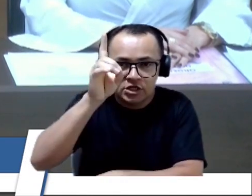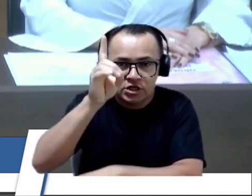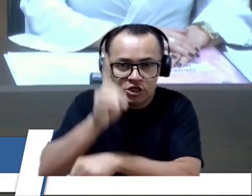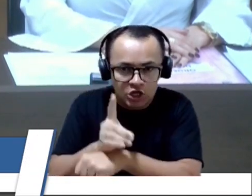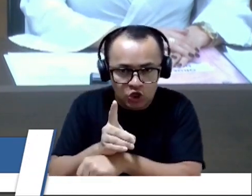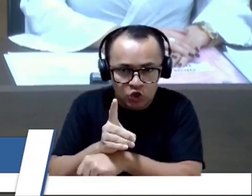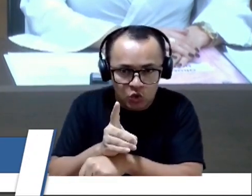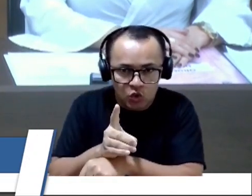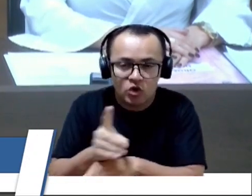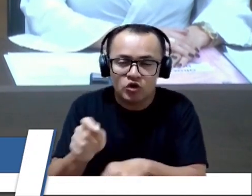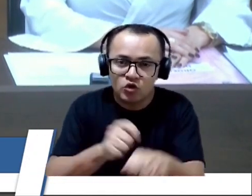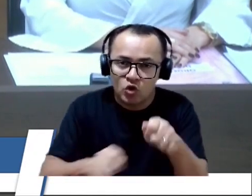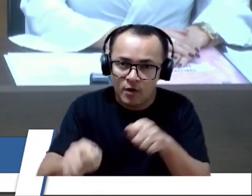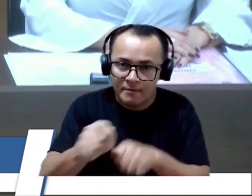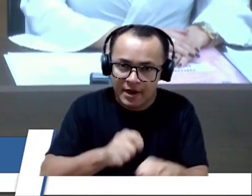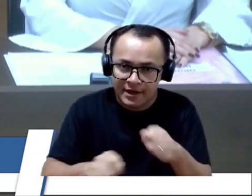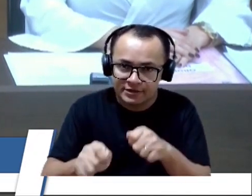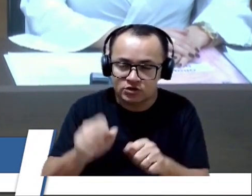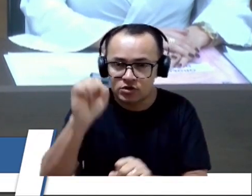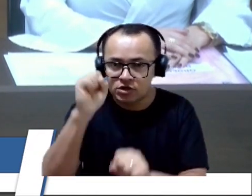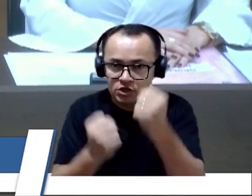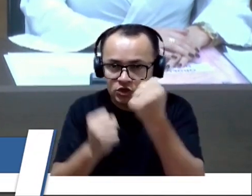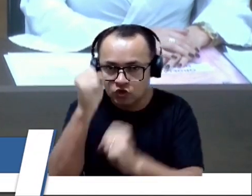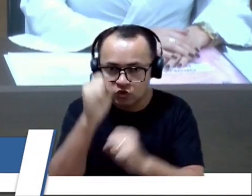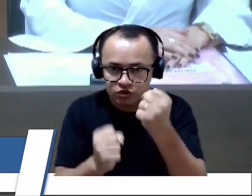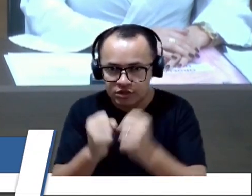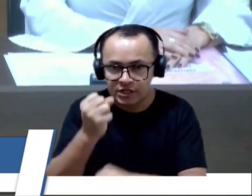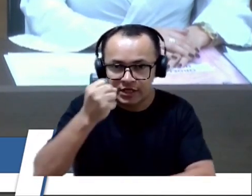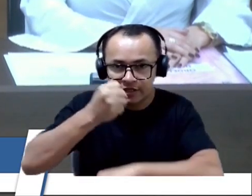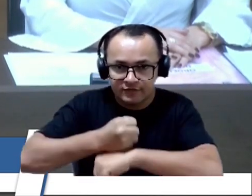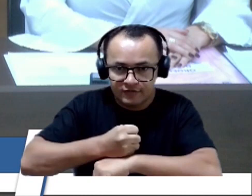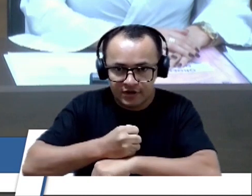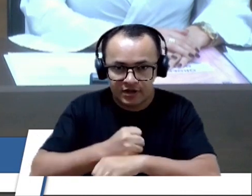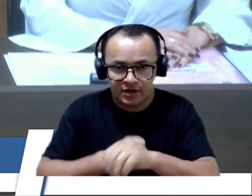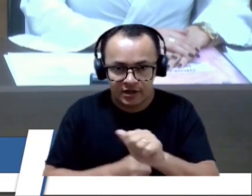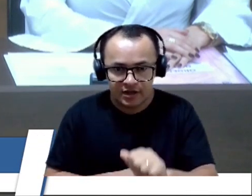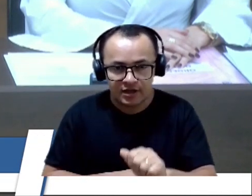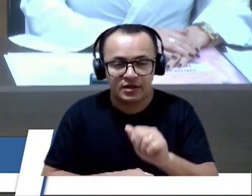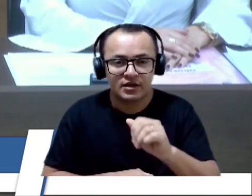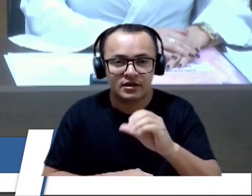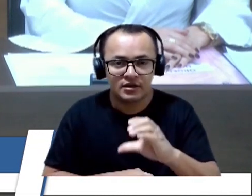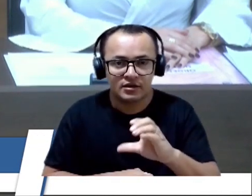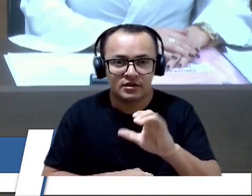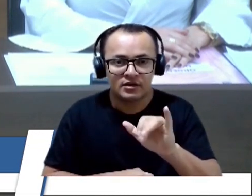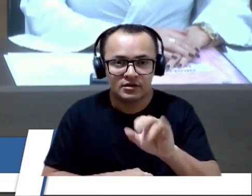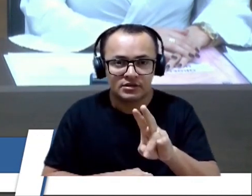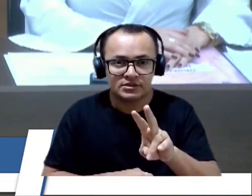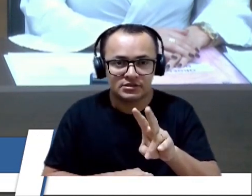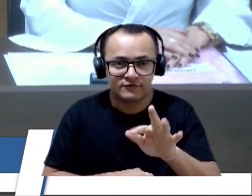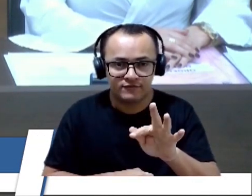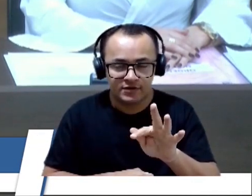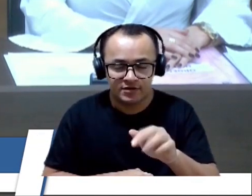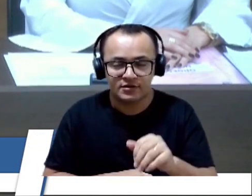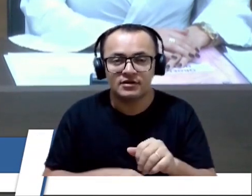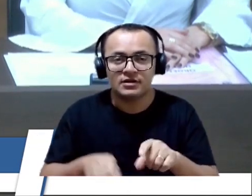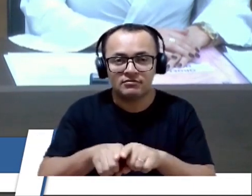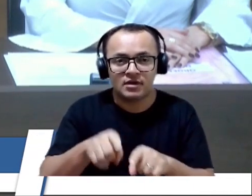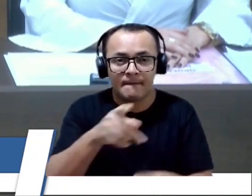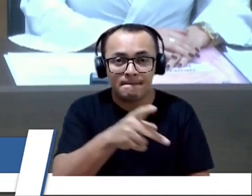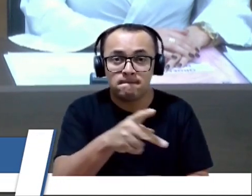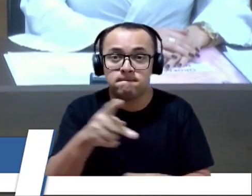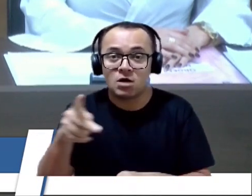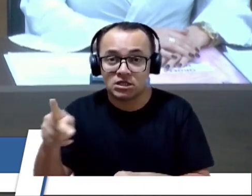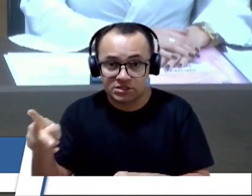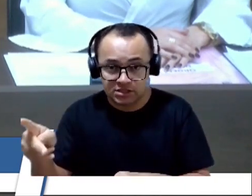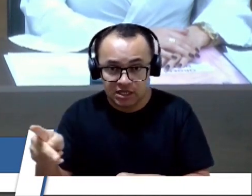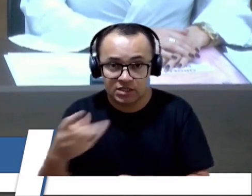Comércio e Indústria de Franca, a CIF, sob presidência, respectivamente, dos grandes